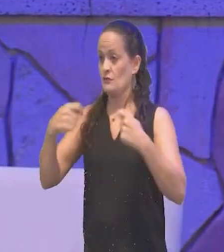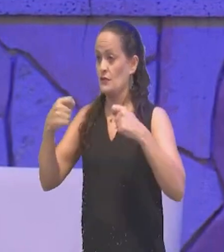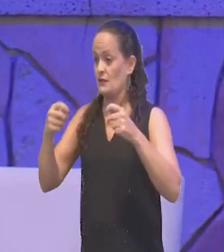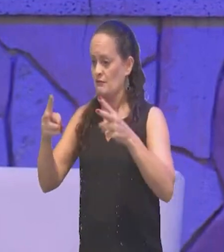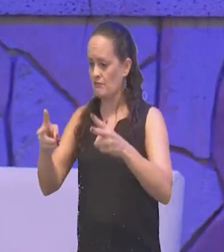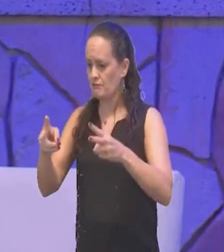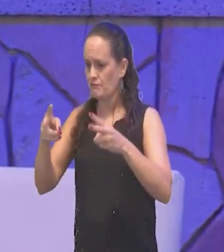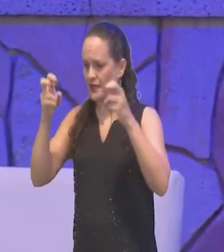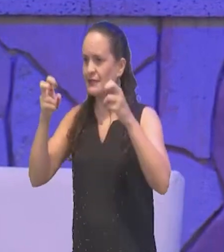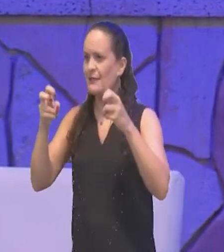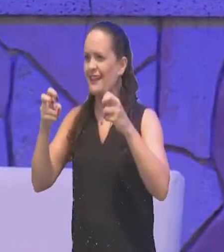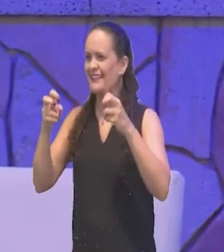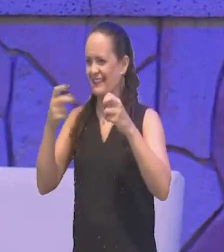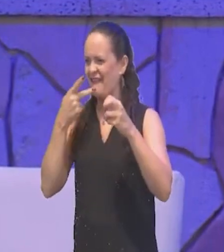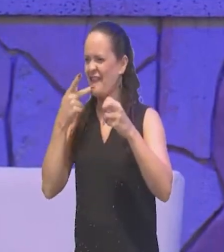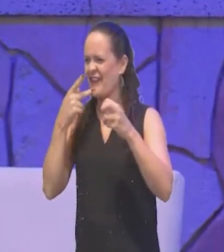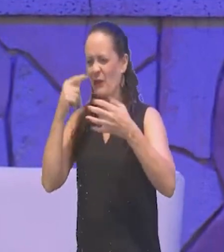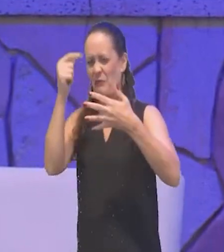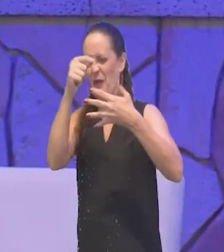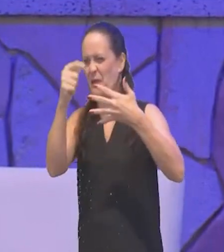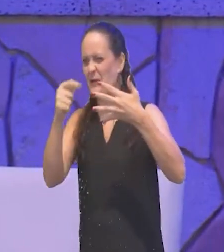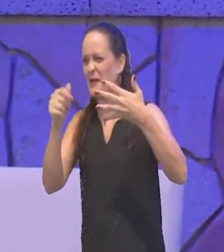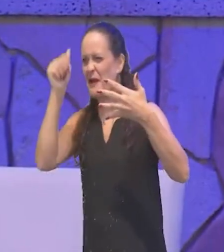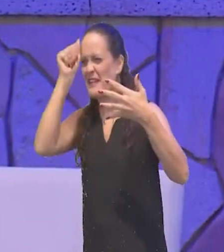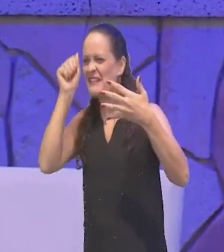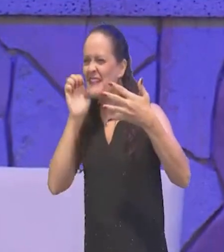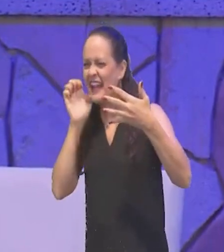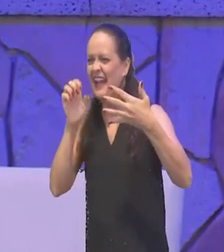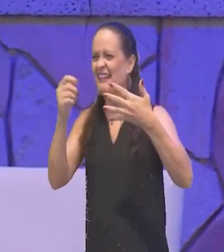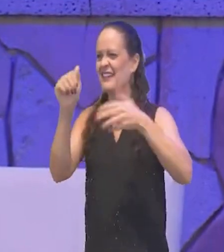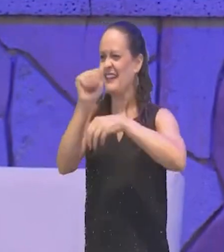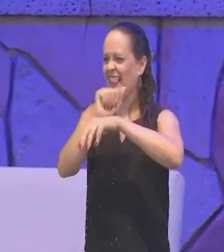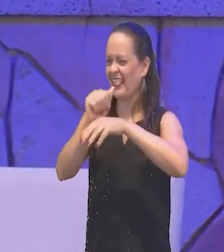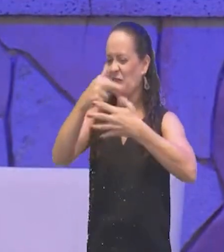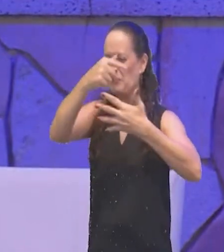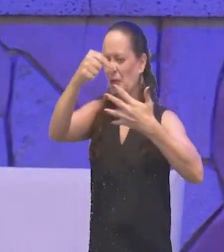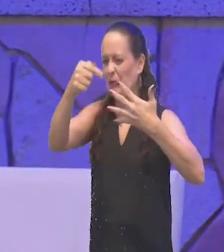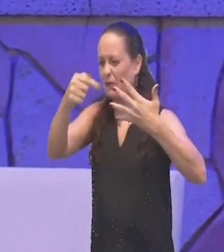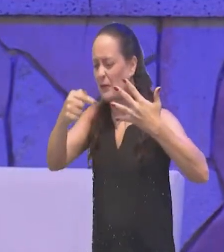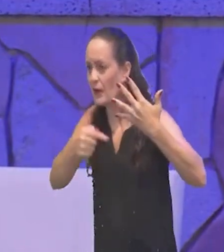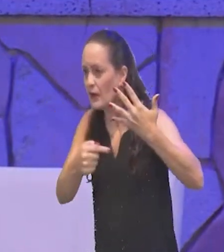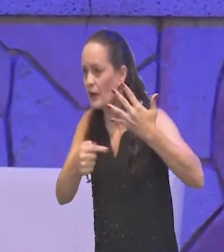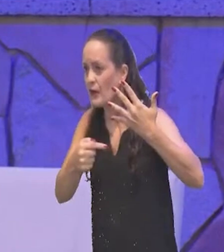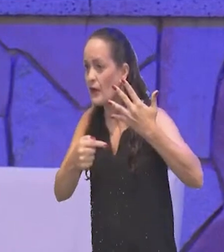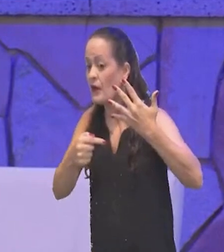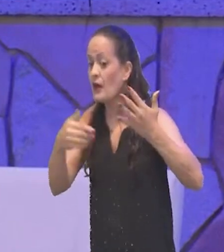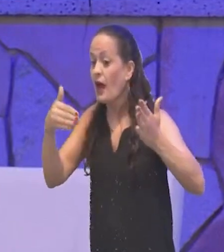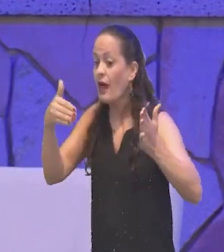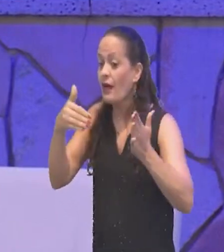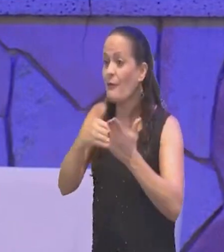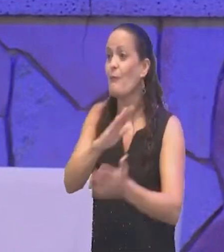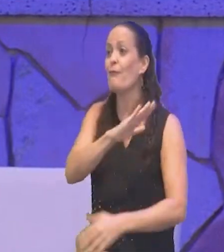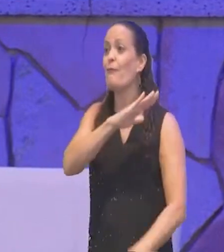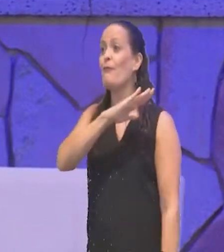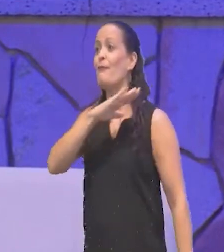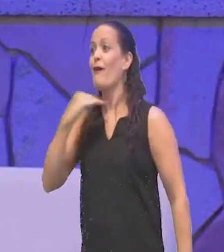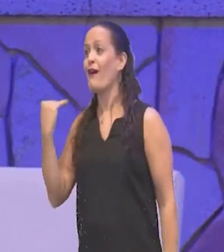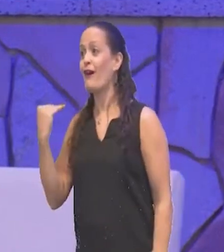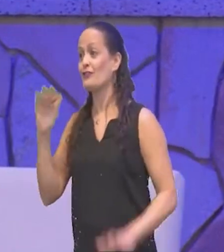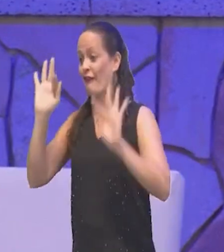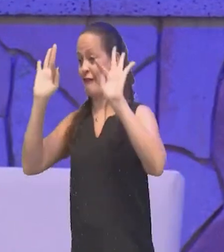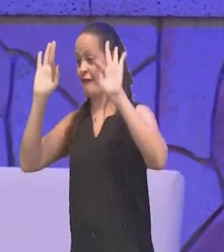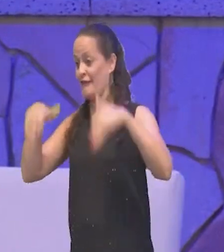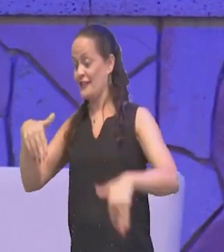feito aqui, desses personagens bíblicos com problemas familiares, no final da vida, no final da